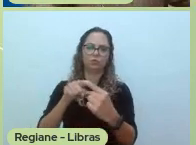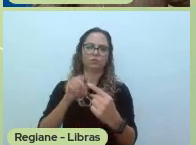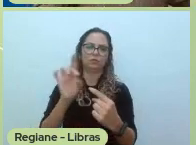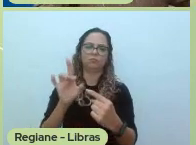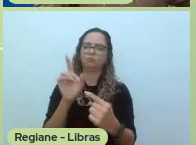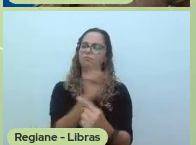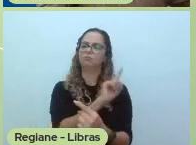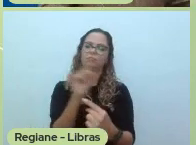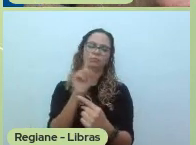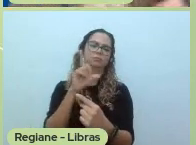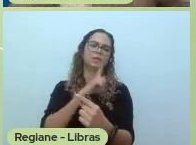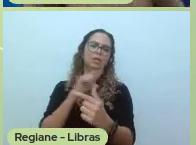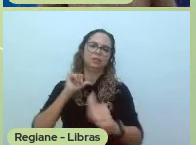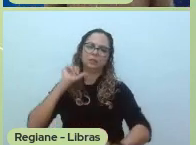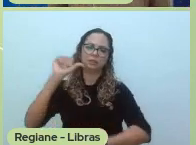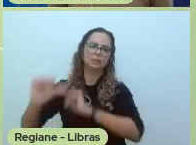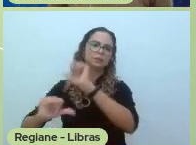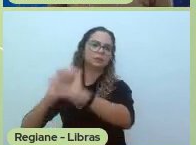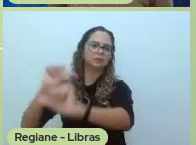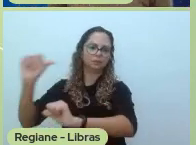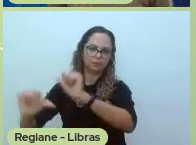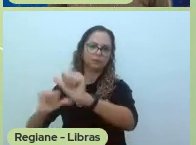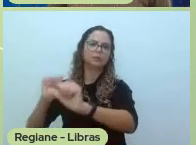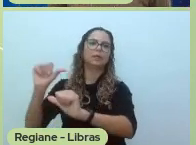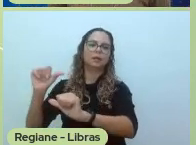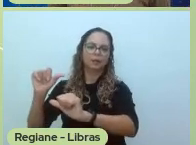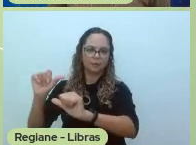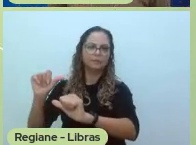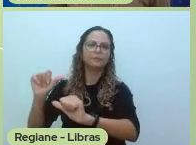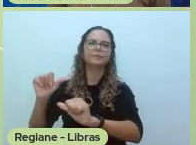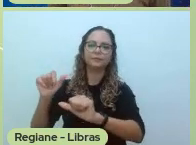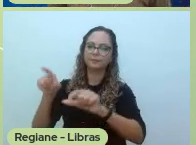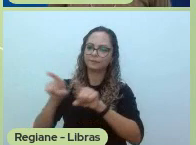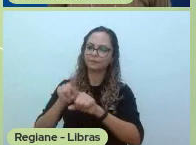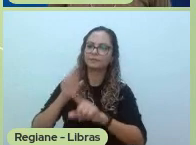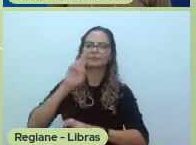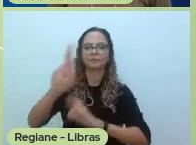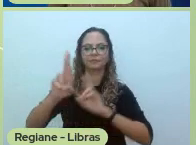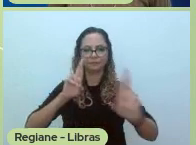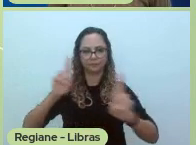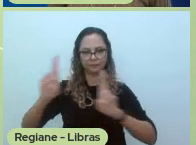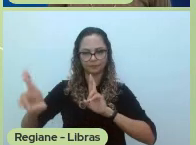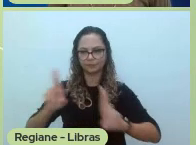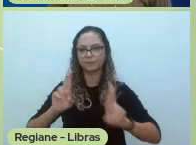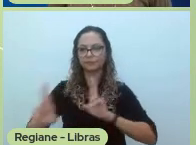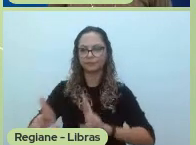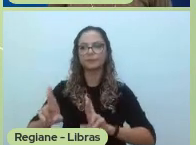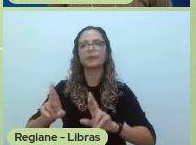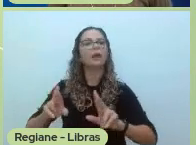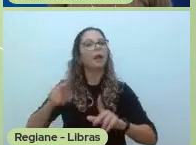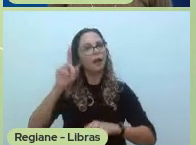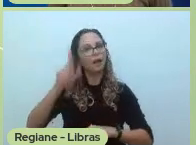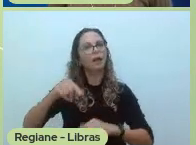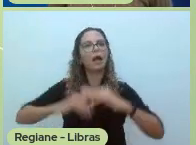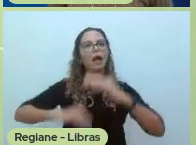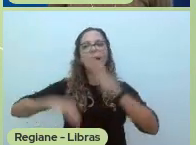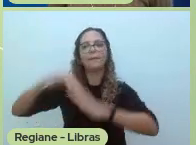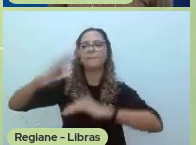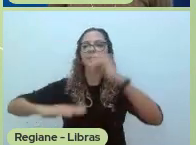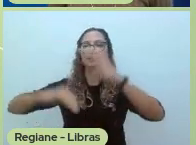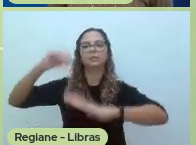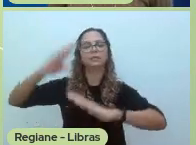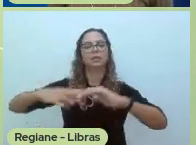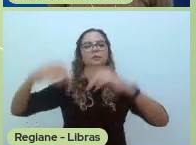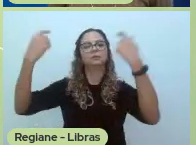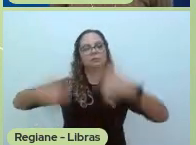de realidade né, da representatividade. São habilidades exigidas por várias empresas